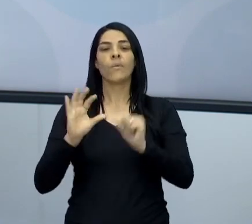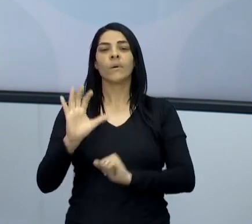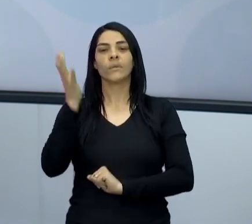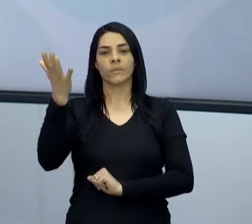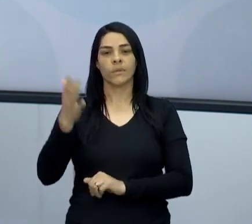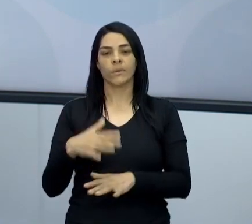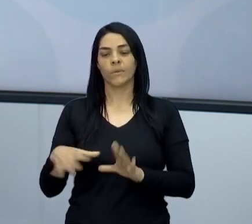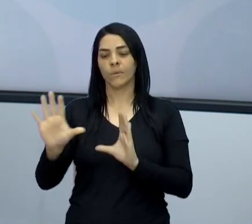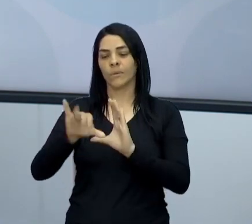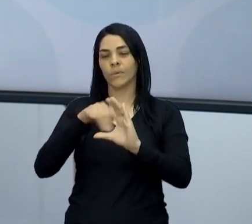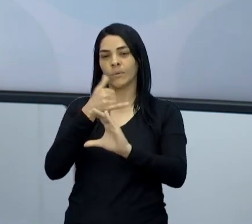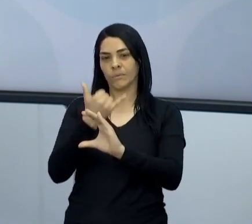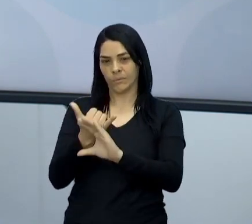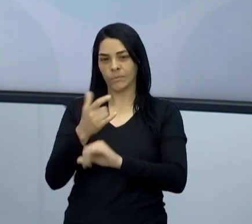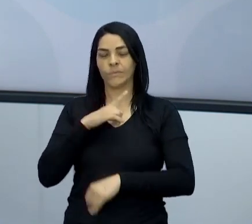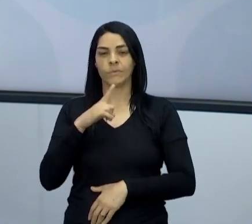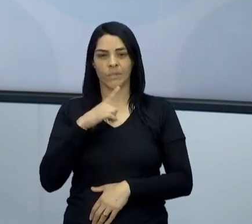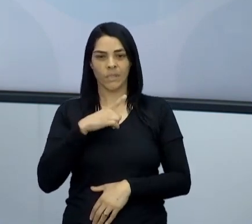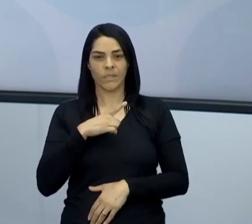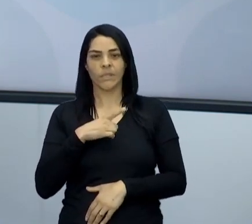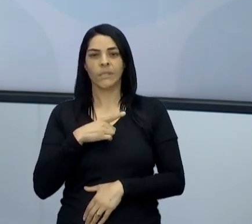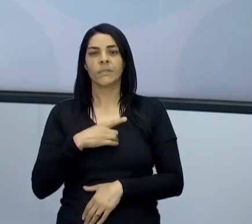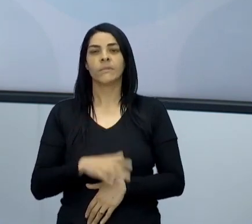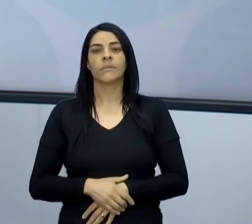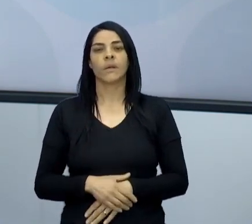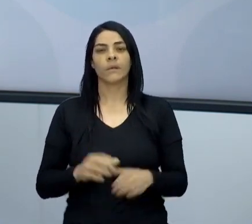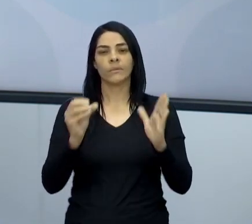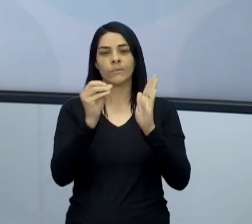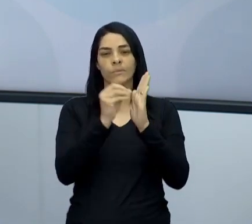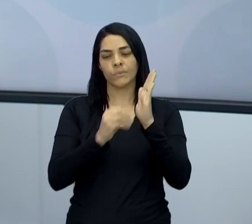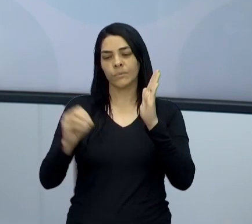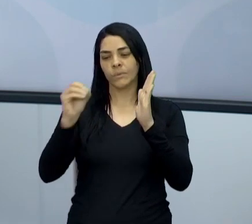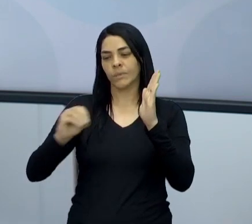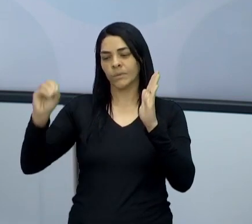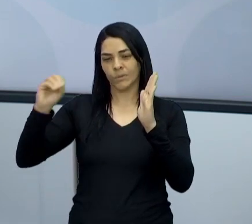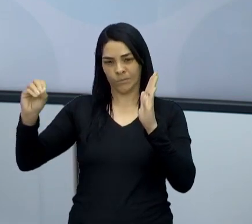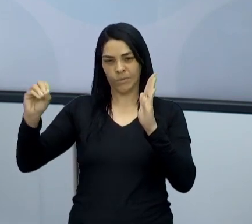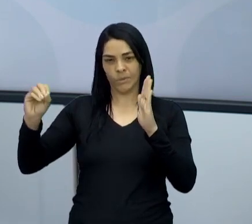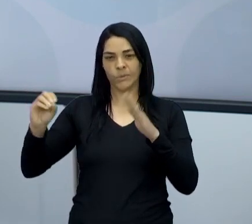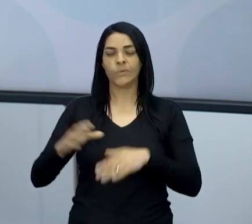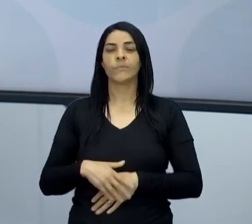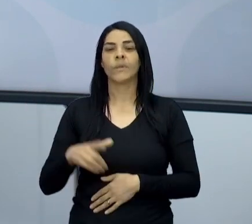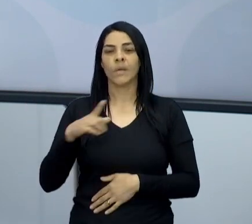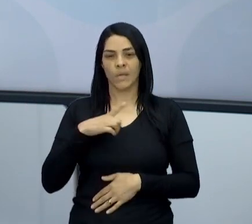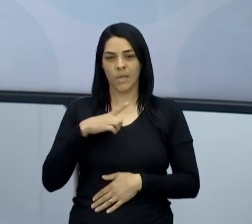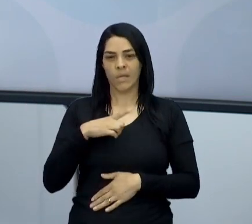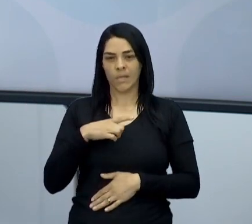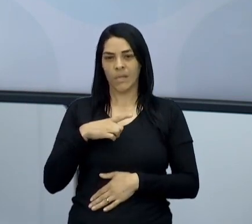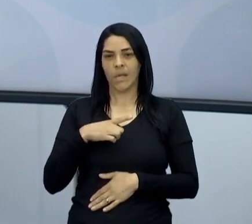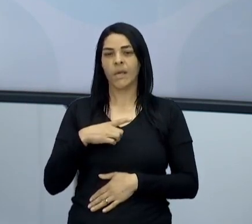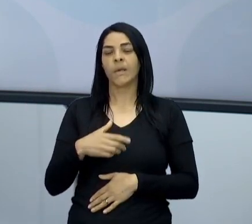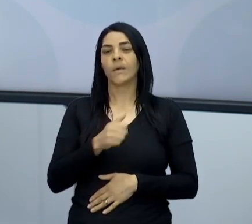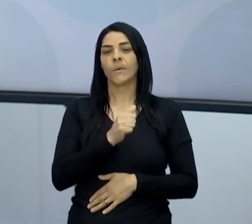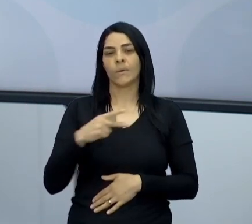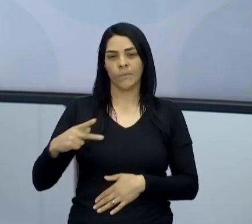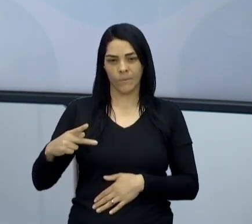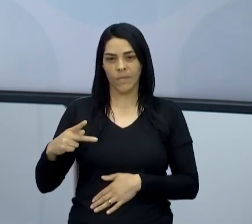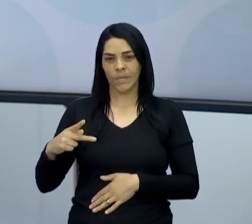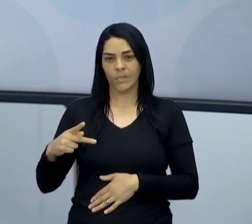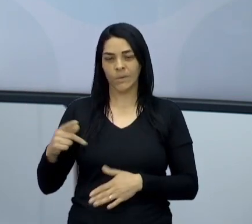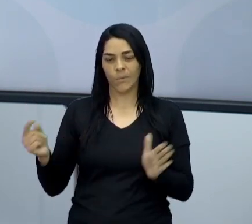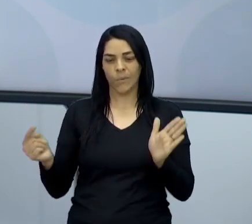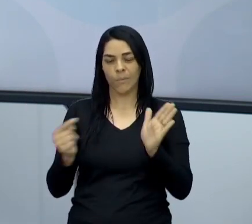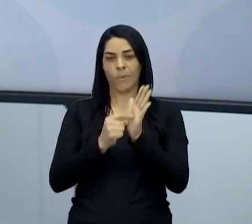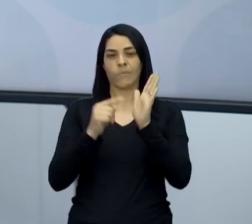nós temos lá o canal do Centro de Mídias. E no Centro de Mídias há várias abas direitinho. Tem um canal no Centro de Mídias da Educação Antirracista.